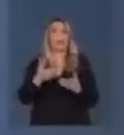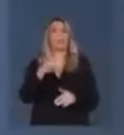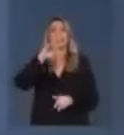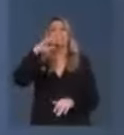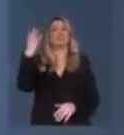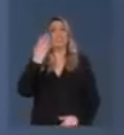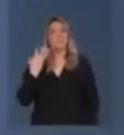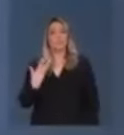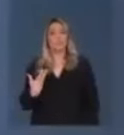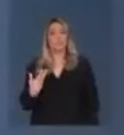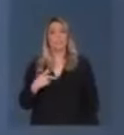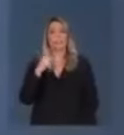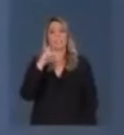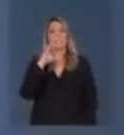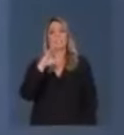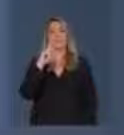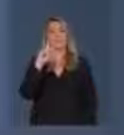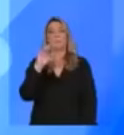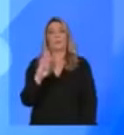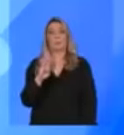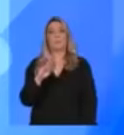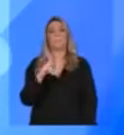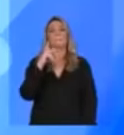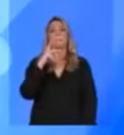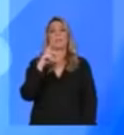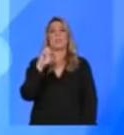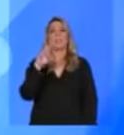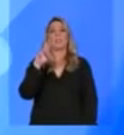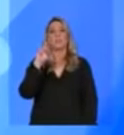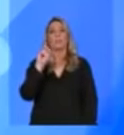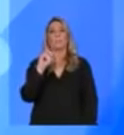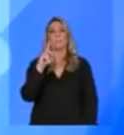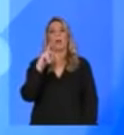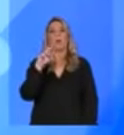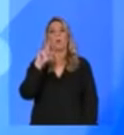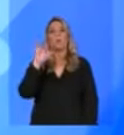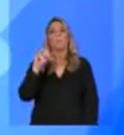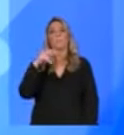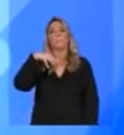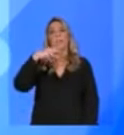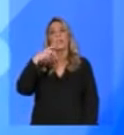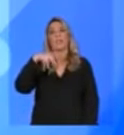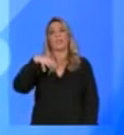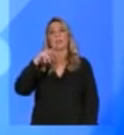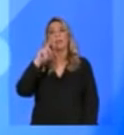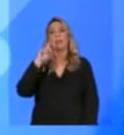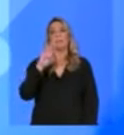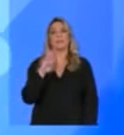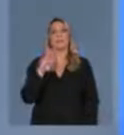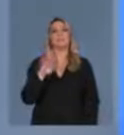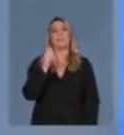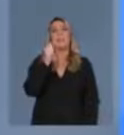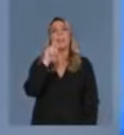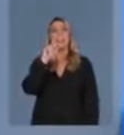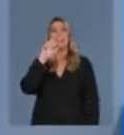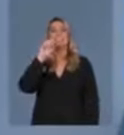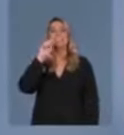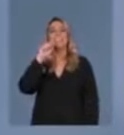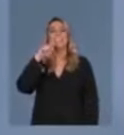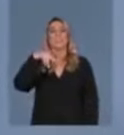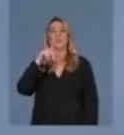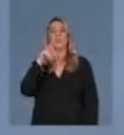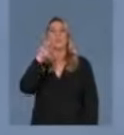do PC do B Pedro Paulo do PMDB Alessandro Molon da